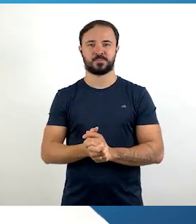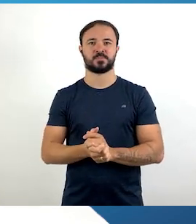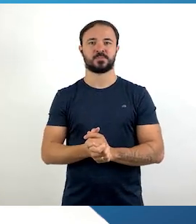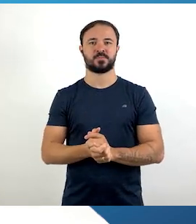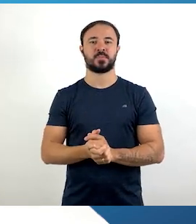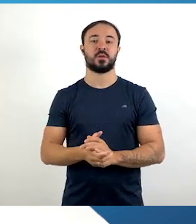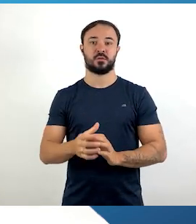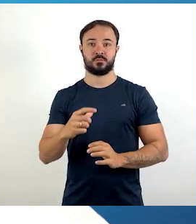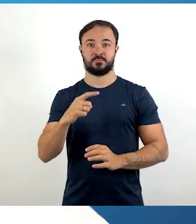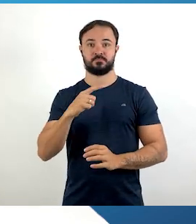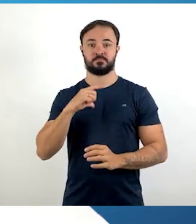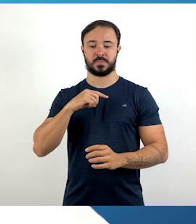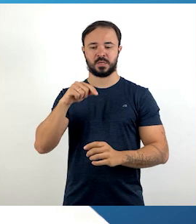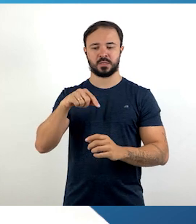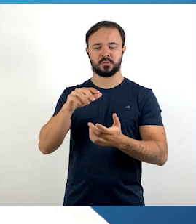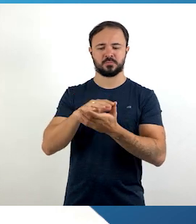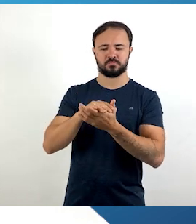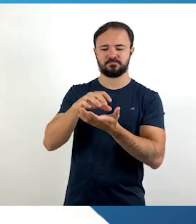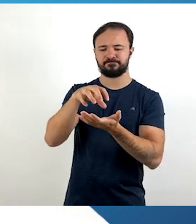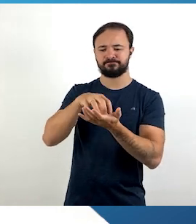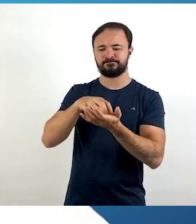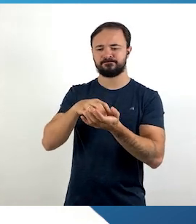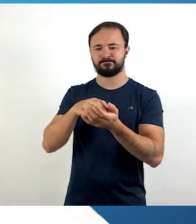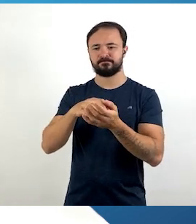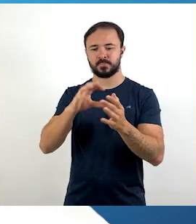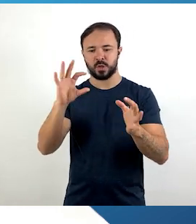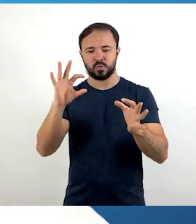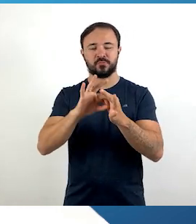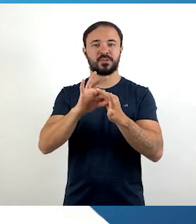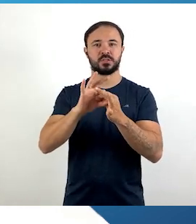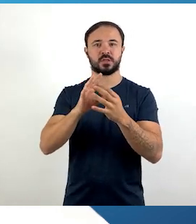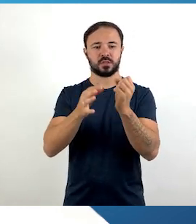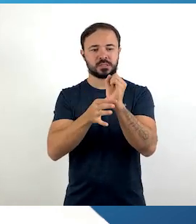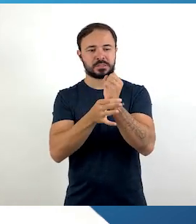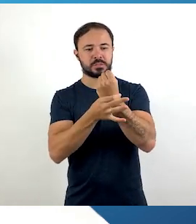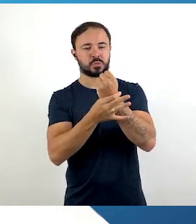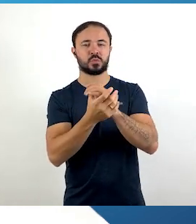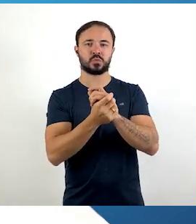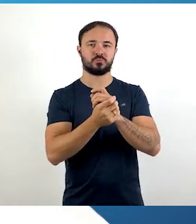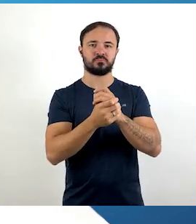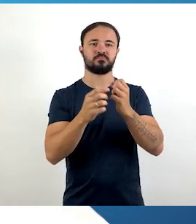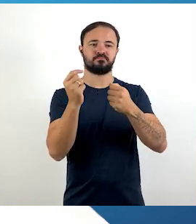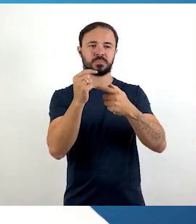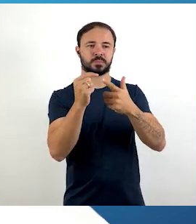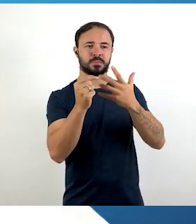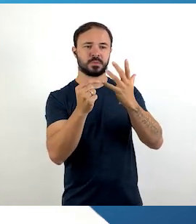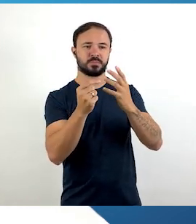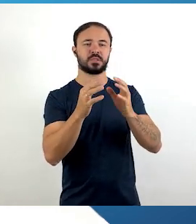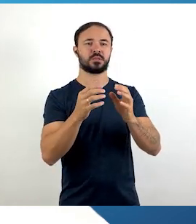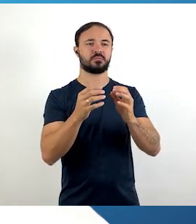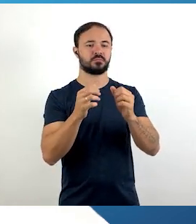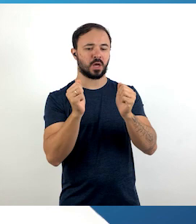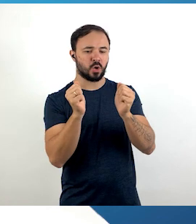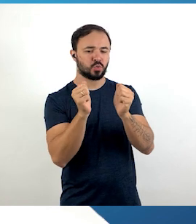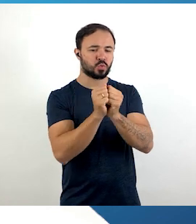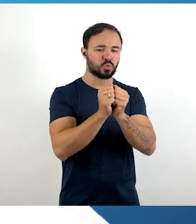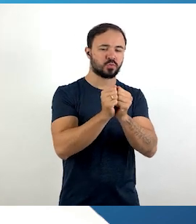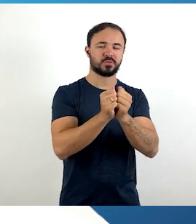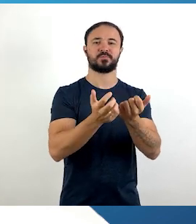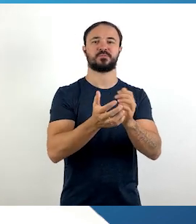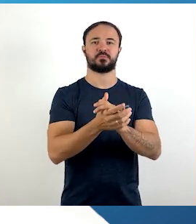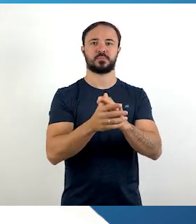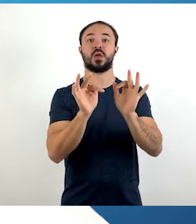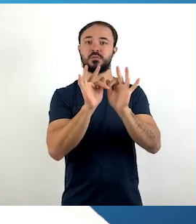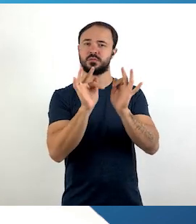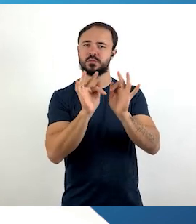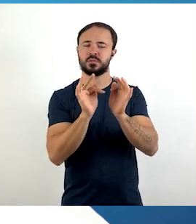aqui na montagem o frame. Esse frame vai ser fixado através de pinos. Esses pinos são os pinos